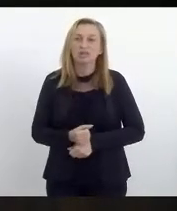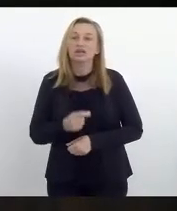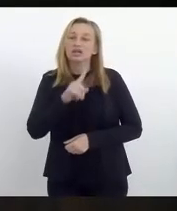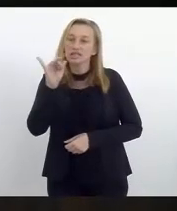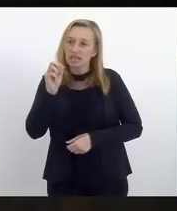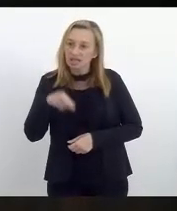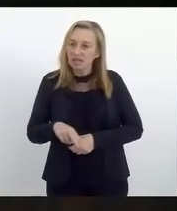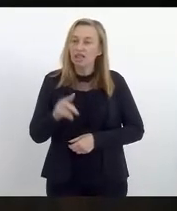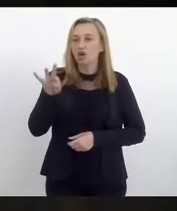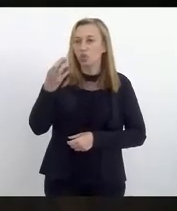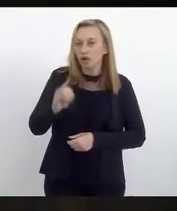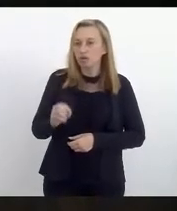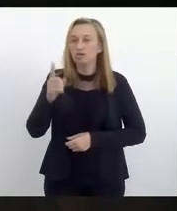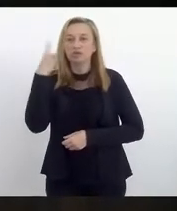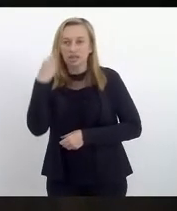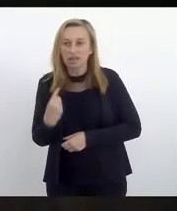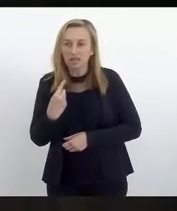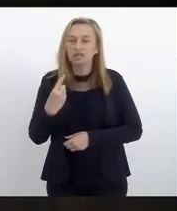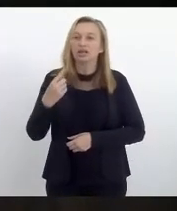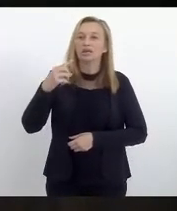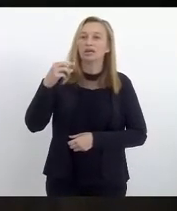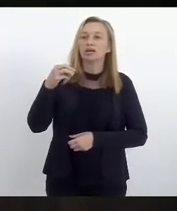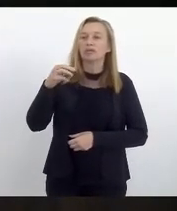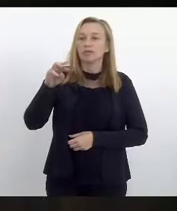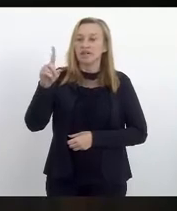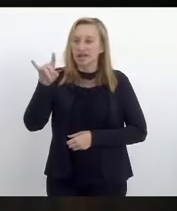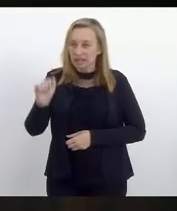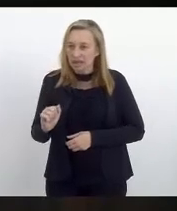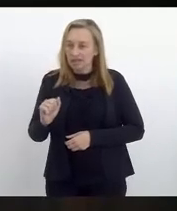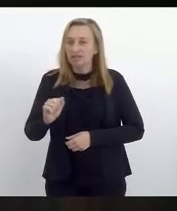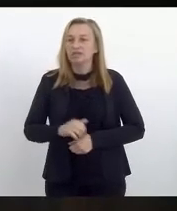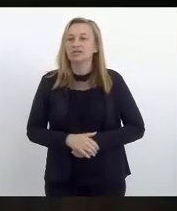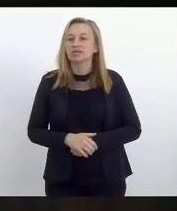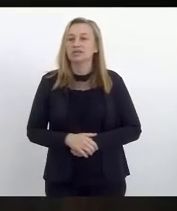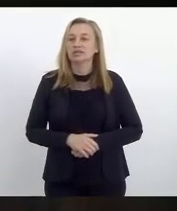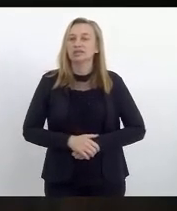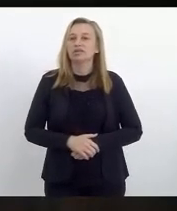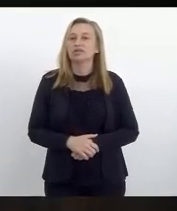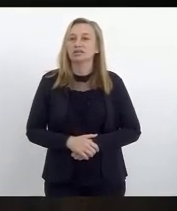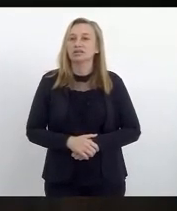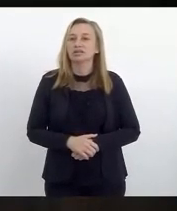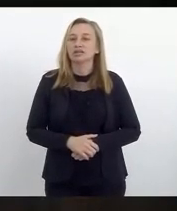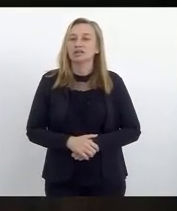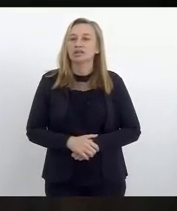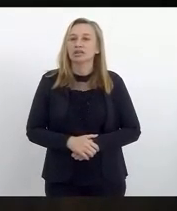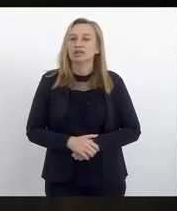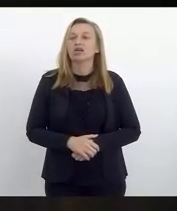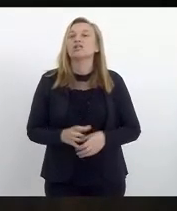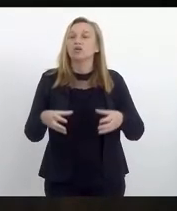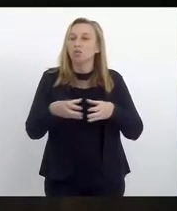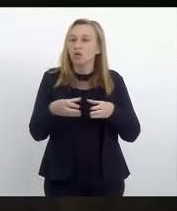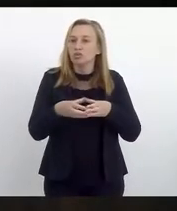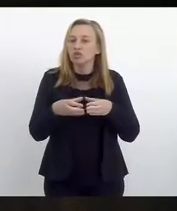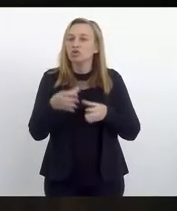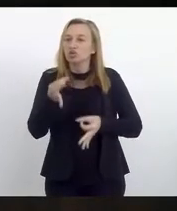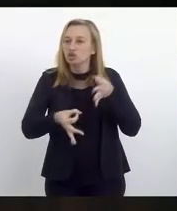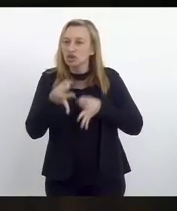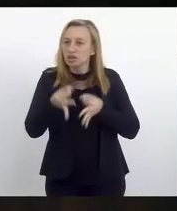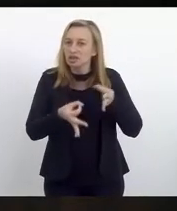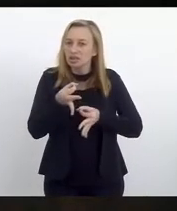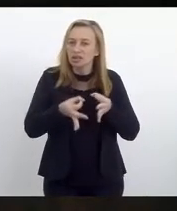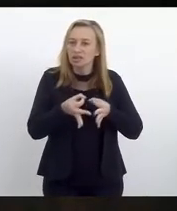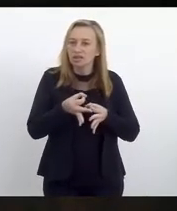Zeidan, Eurico Júnior, Dani Monteiro e Márcio Canella. Pendentes dos pareceres das comissões de Constituição e